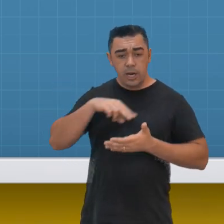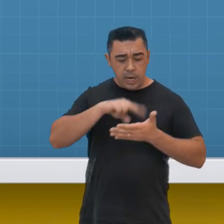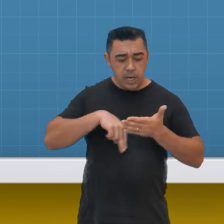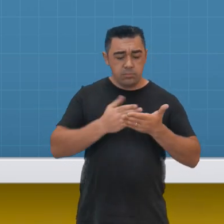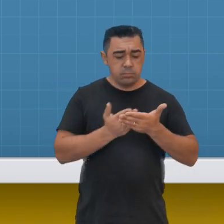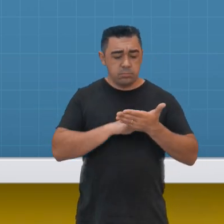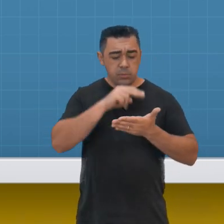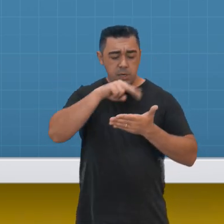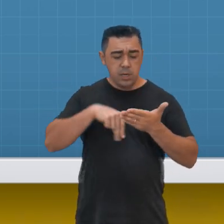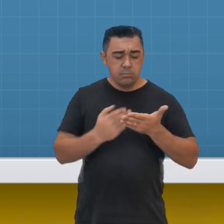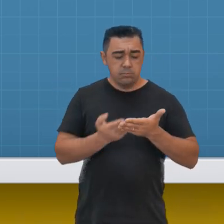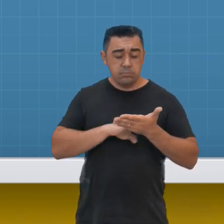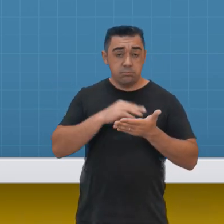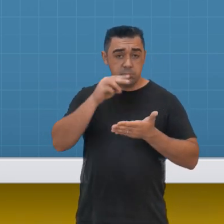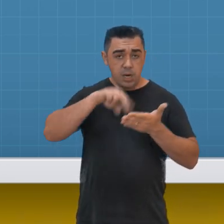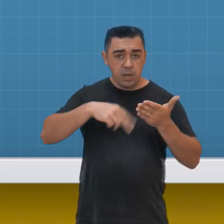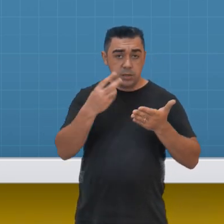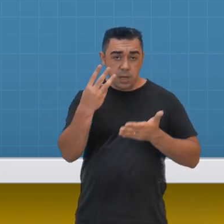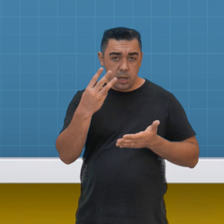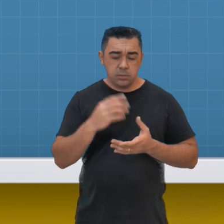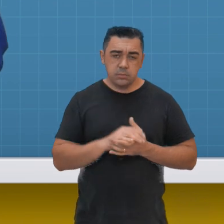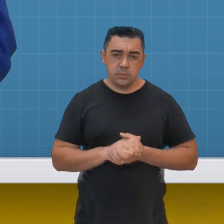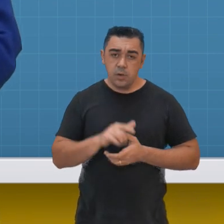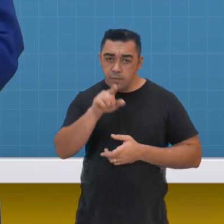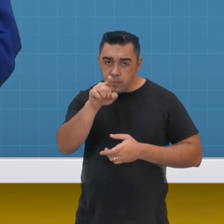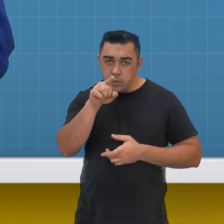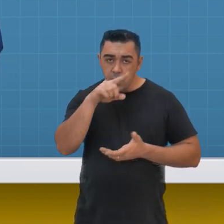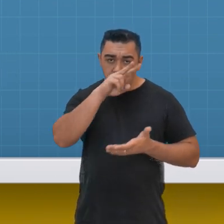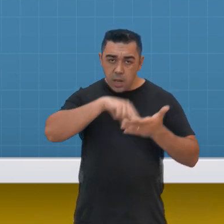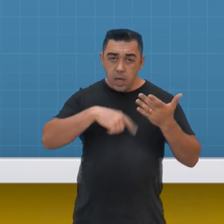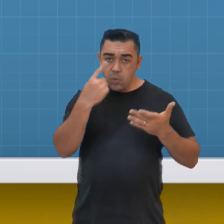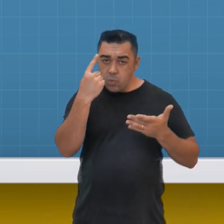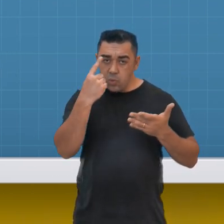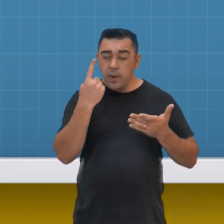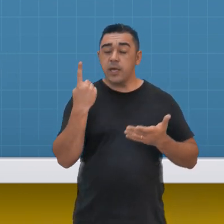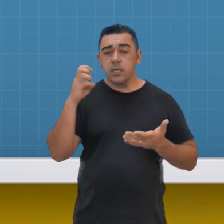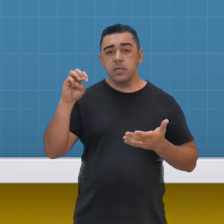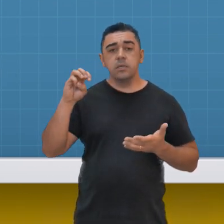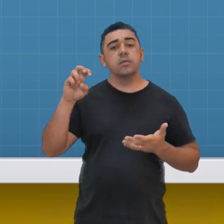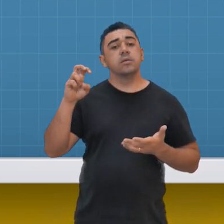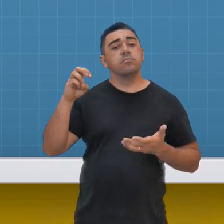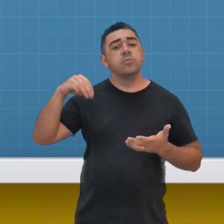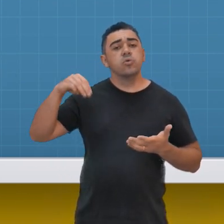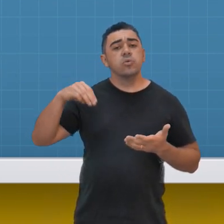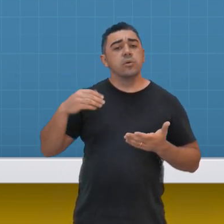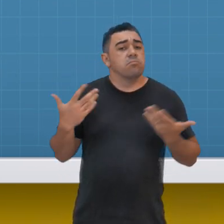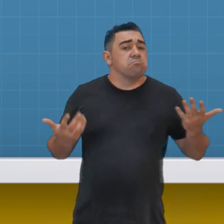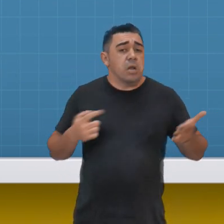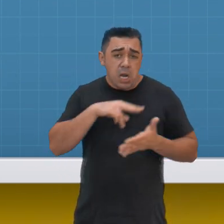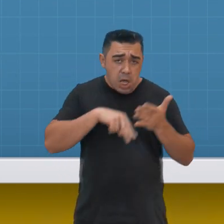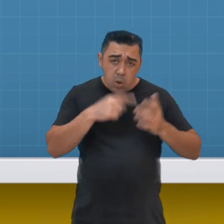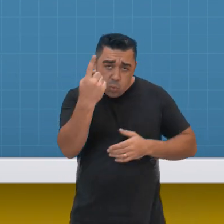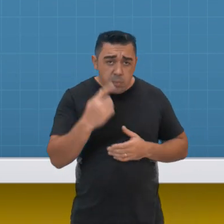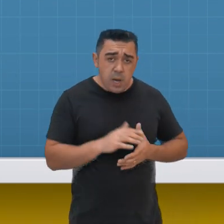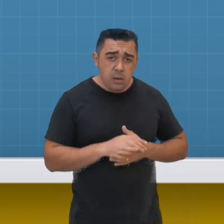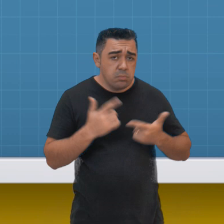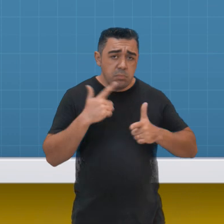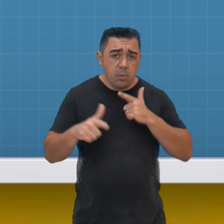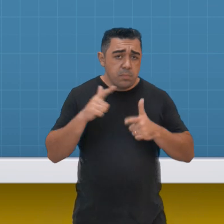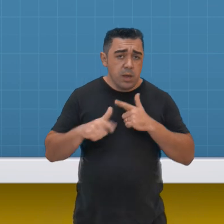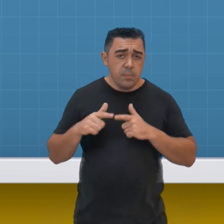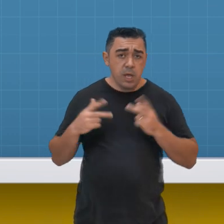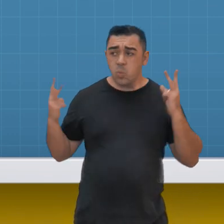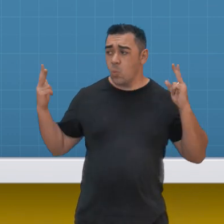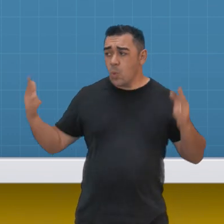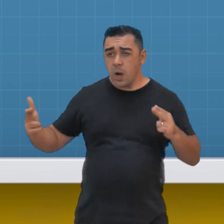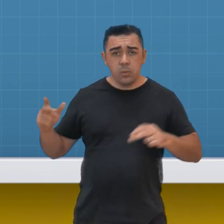3 páginas, você lê uma em 15 minutos, leia uma.